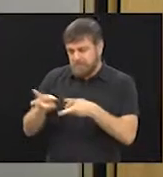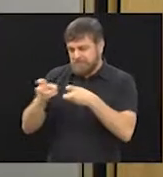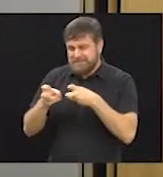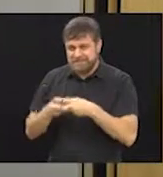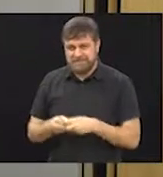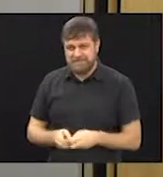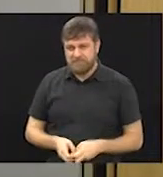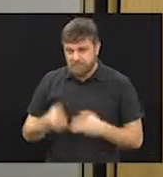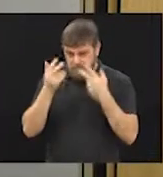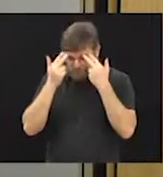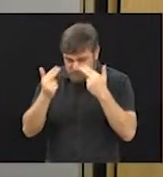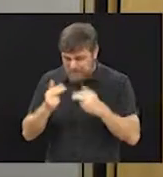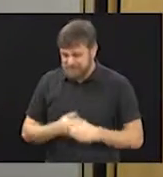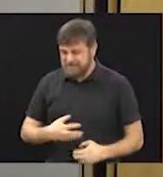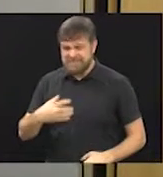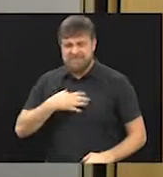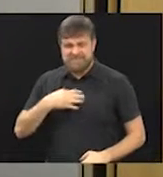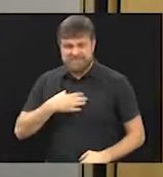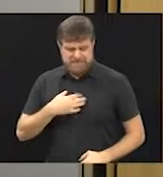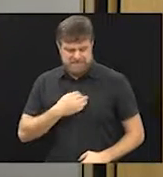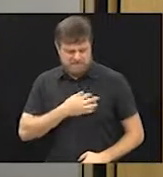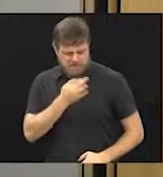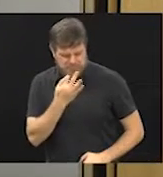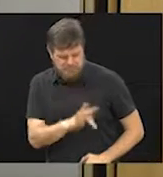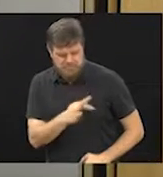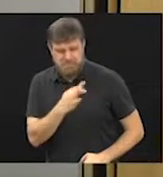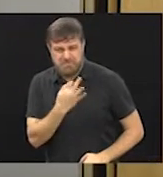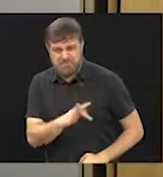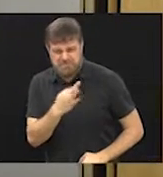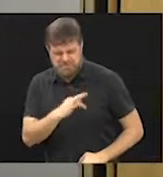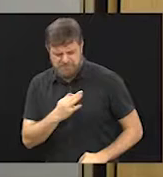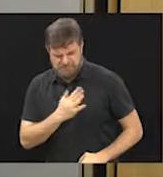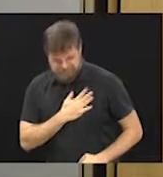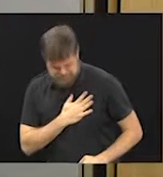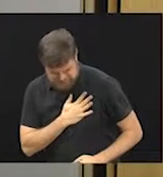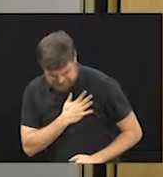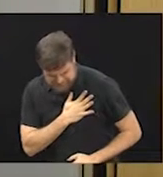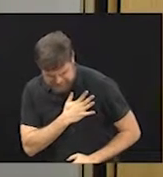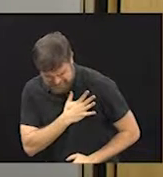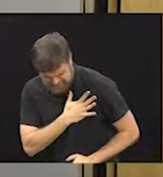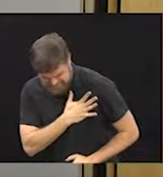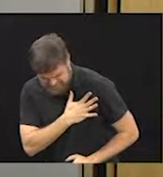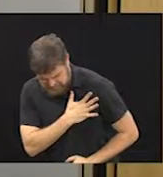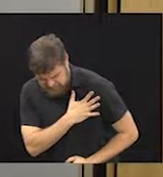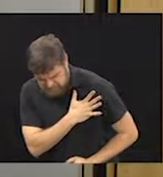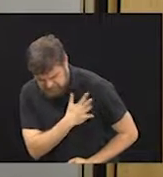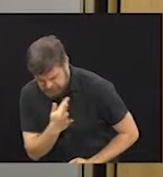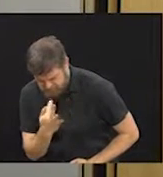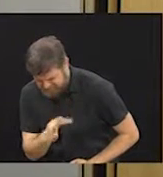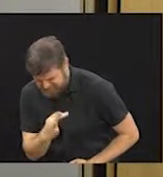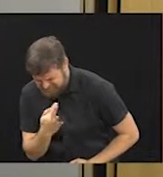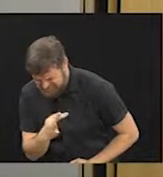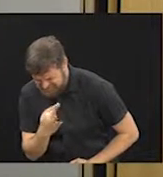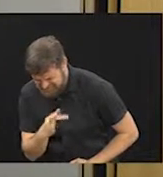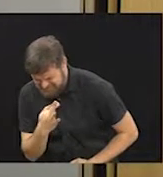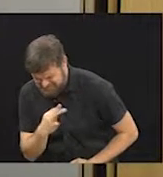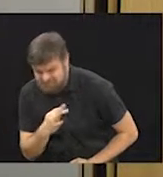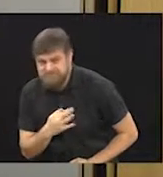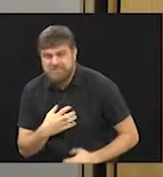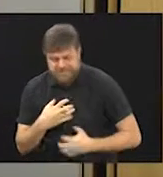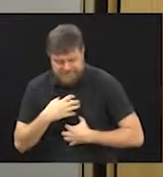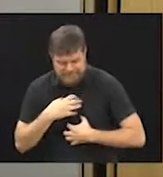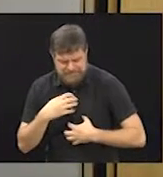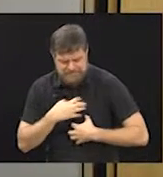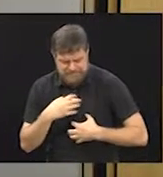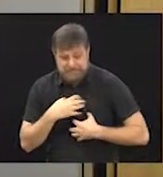dor precordial, tá? Que seria a dor no peito. Essa dor, normalmente, ela é uma dor de forte